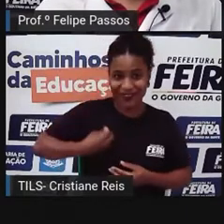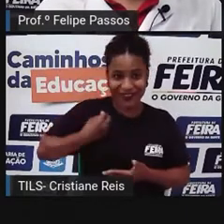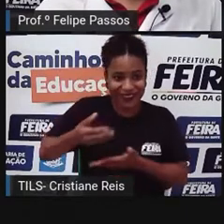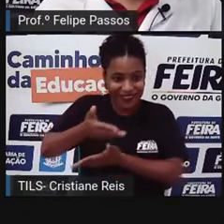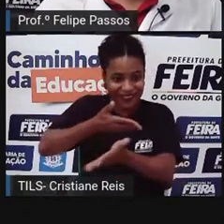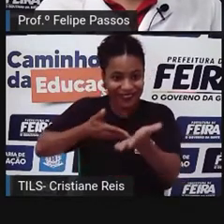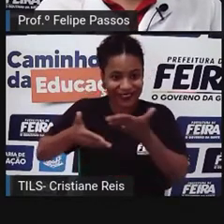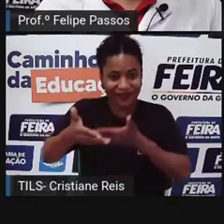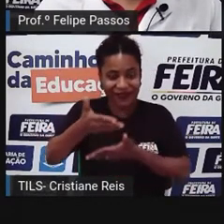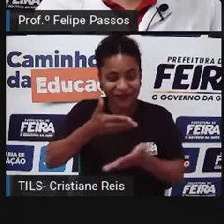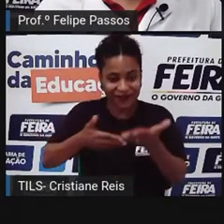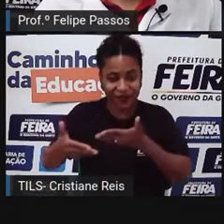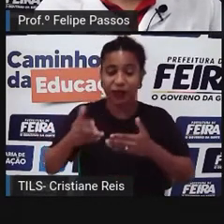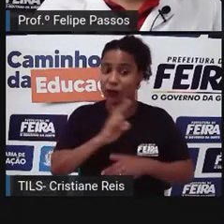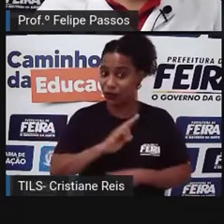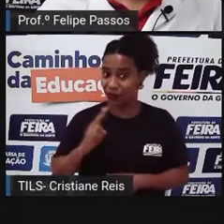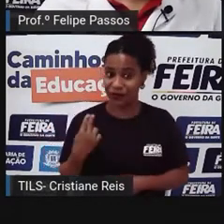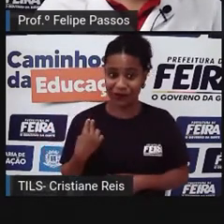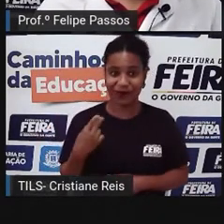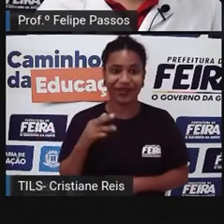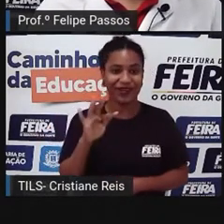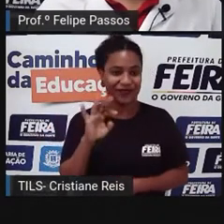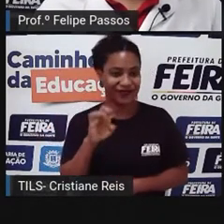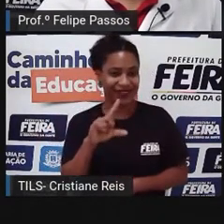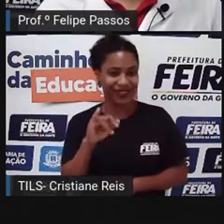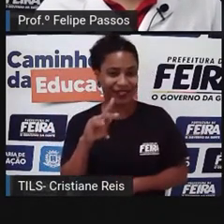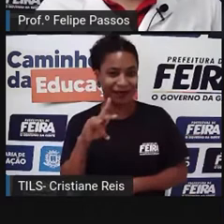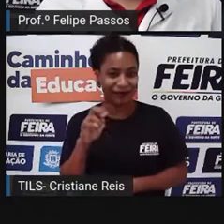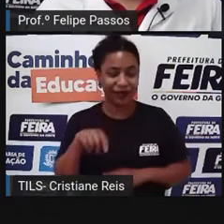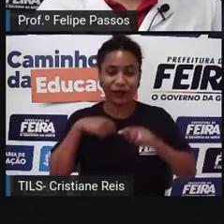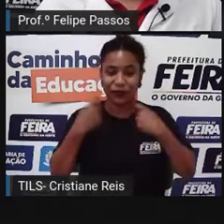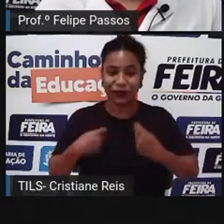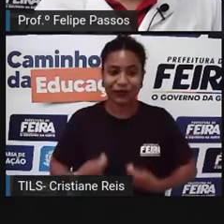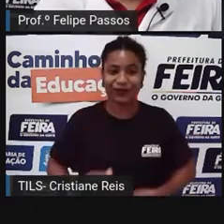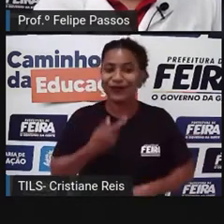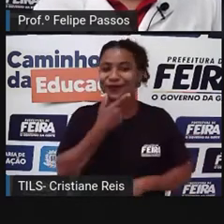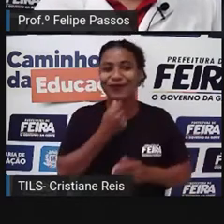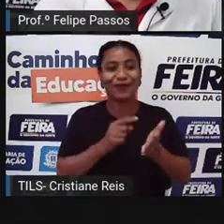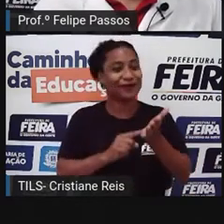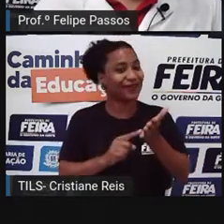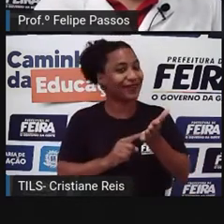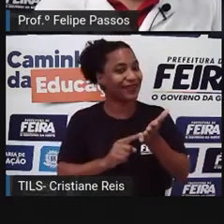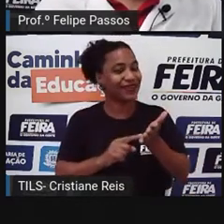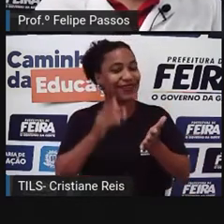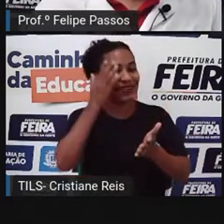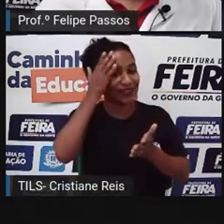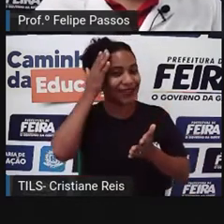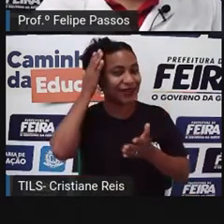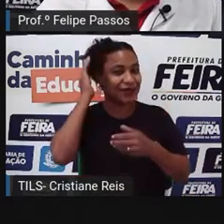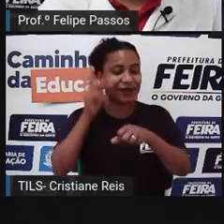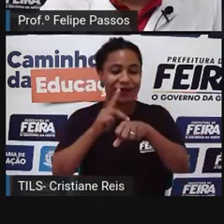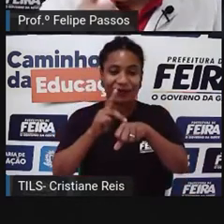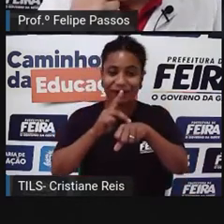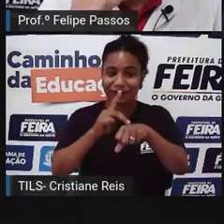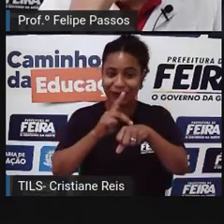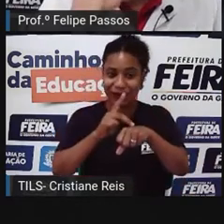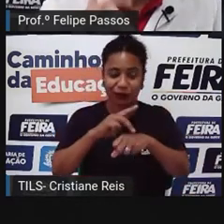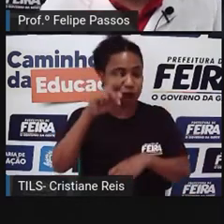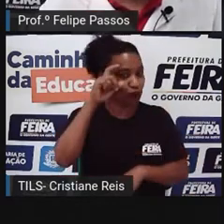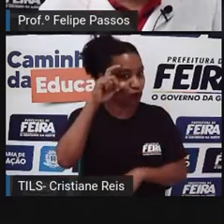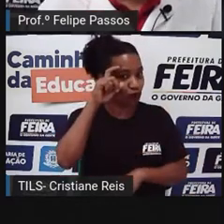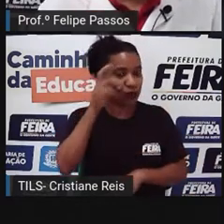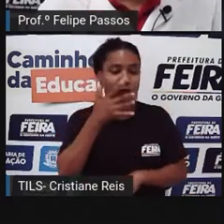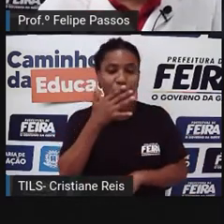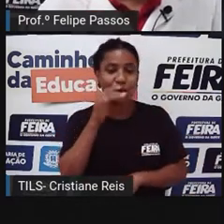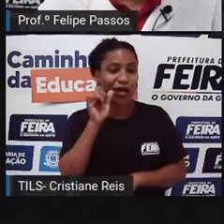começar fazendo a minha audiodescrição. Eu sou um homem branco, de cabelo preto, uso um óculos de armação azul, não uso